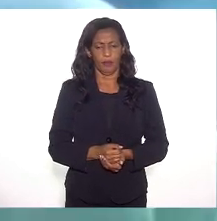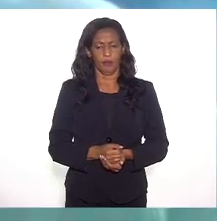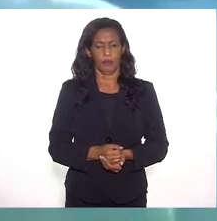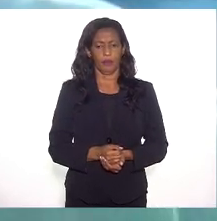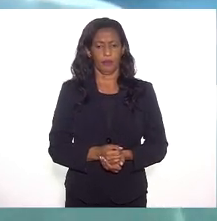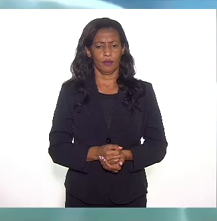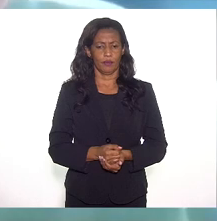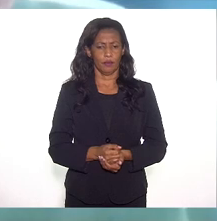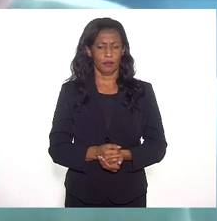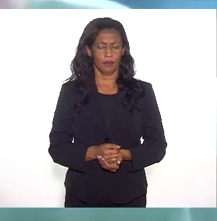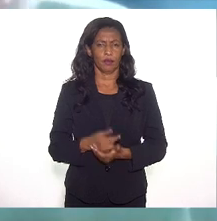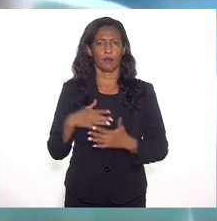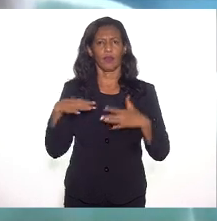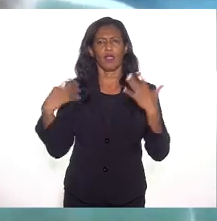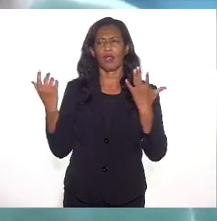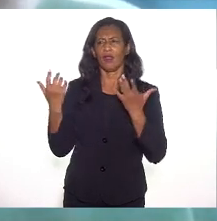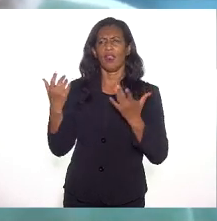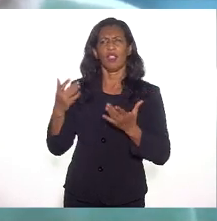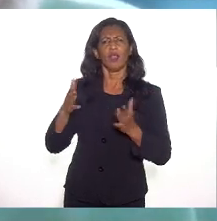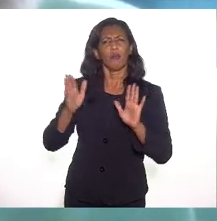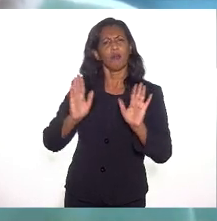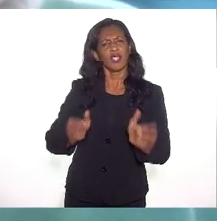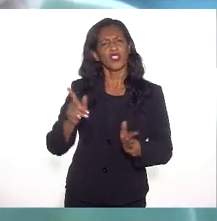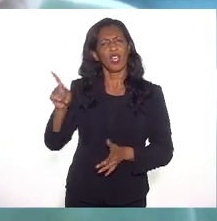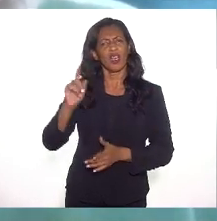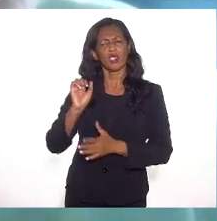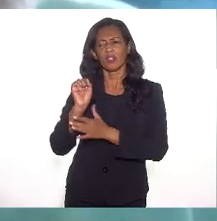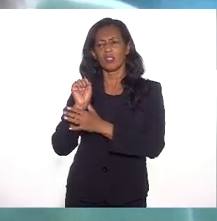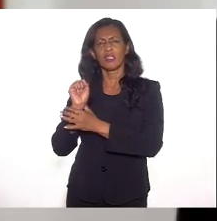isso já... não é o segurança presente, já não faz isso?